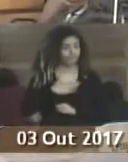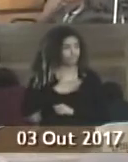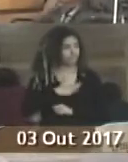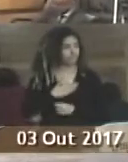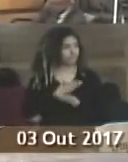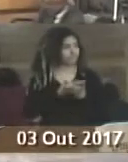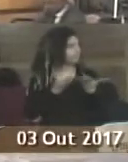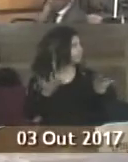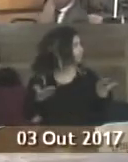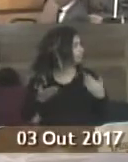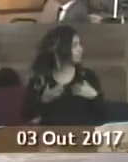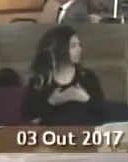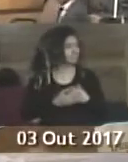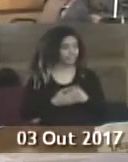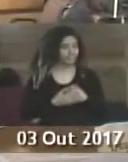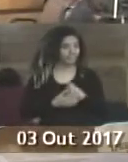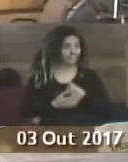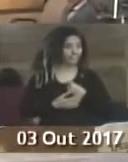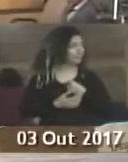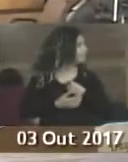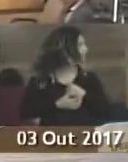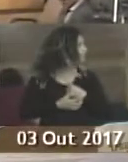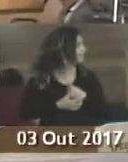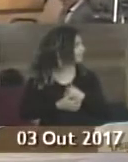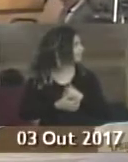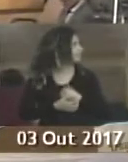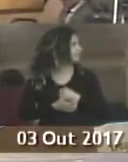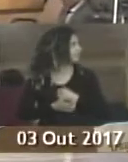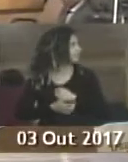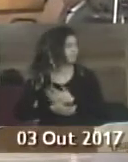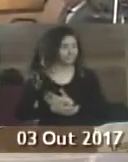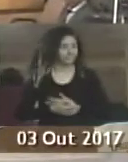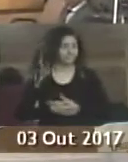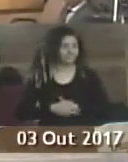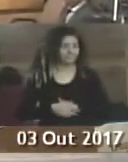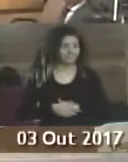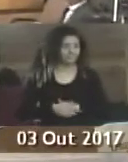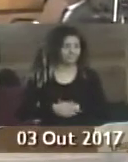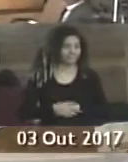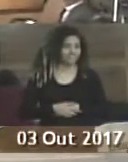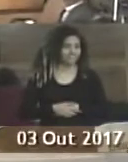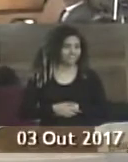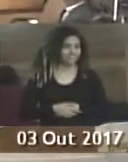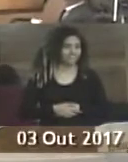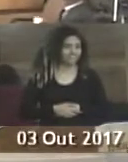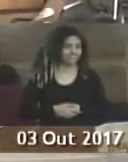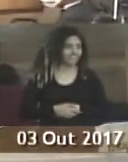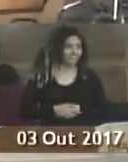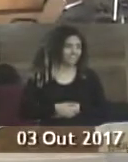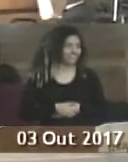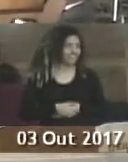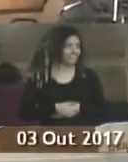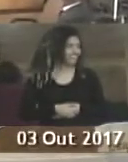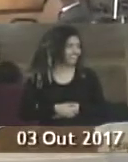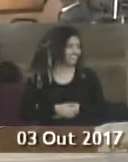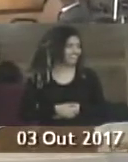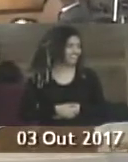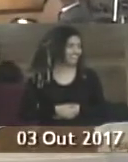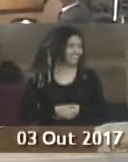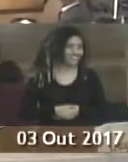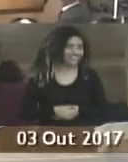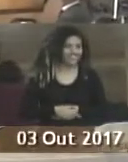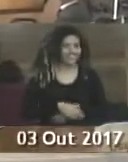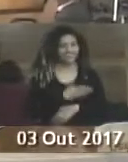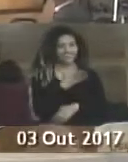tanto, sabe, que me preocupa. Eu tento defender cada um de vocês do que posso. E uma coisa que vocês nunca vão ouvir da minha